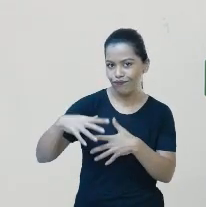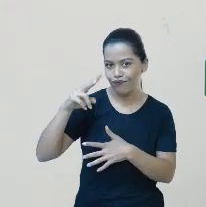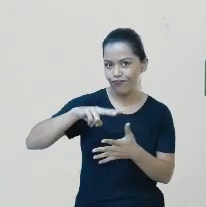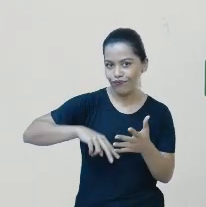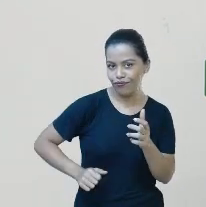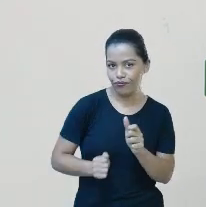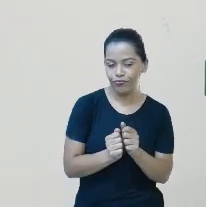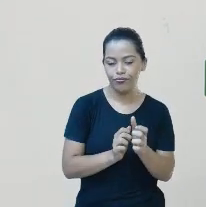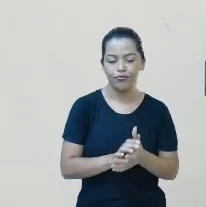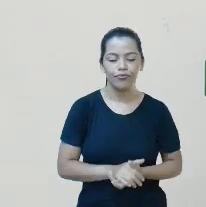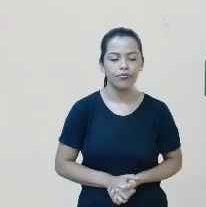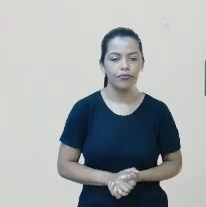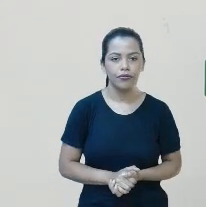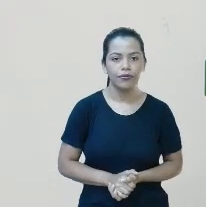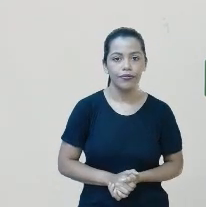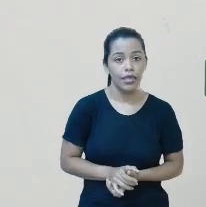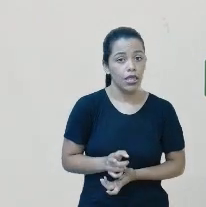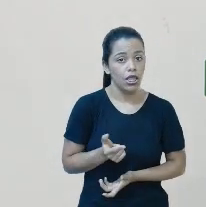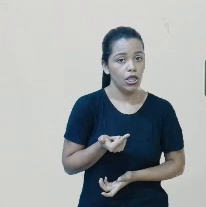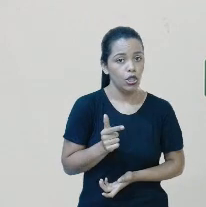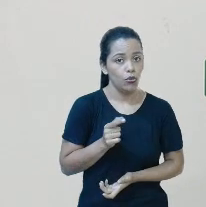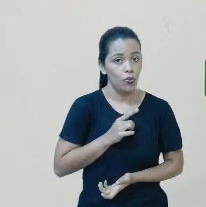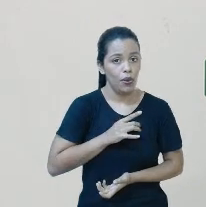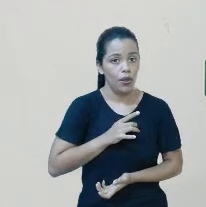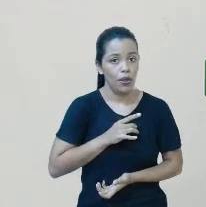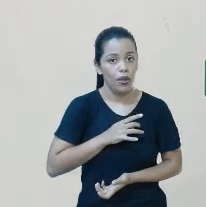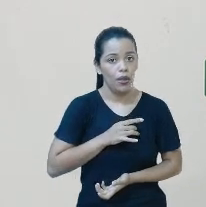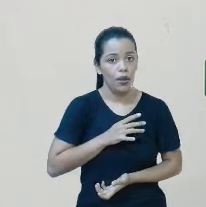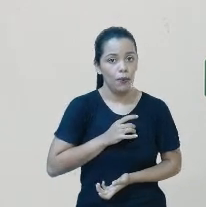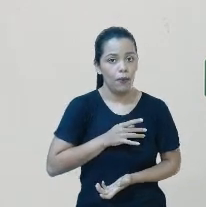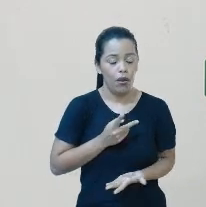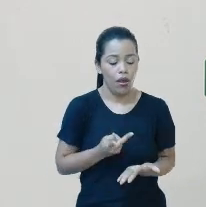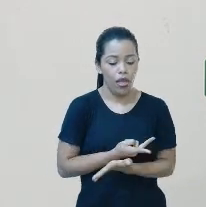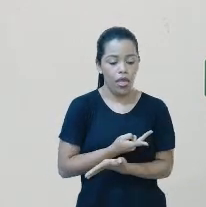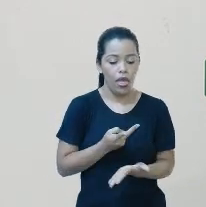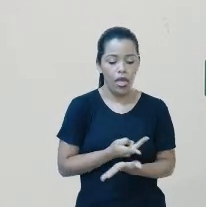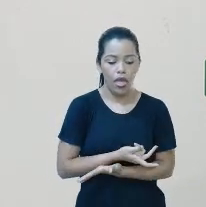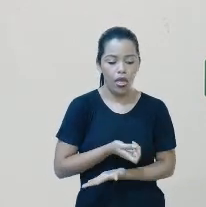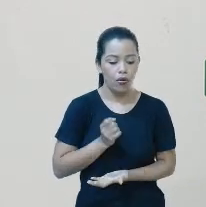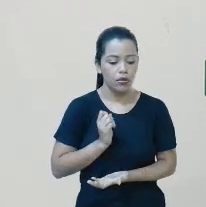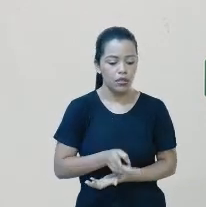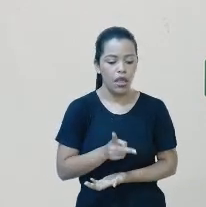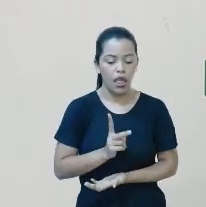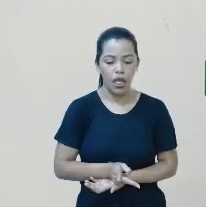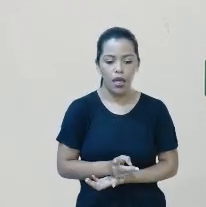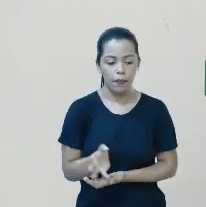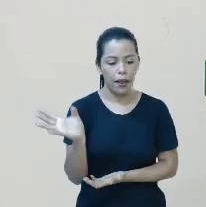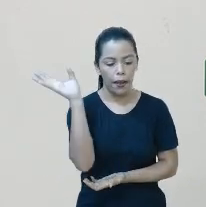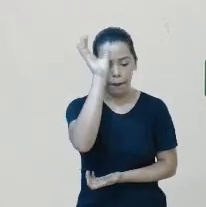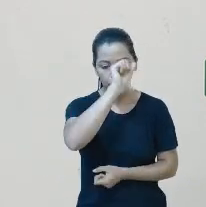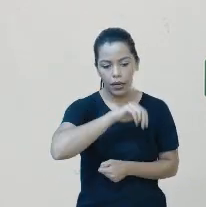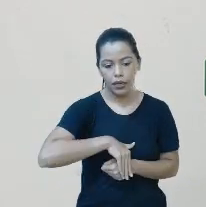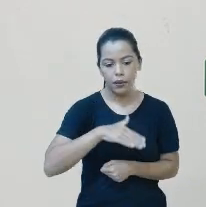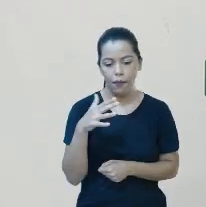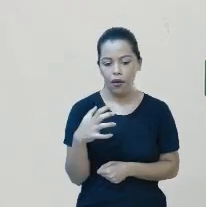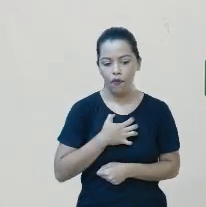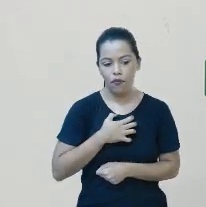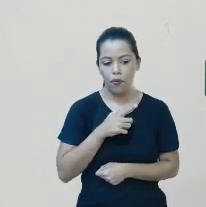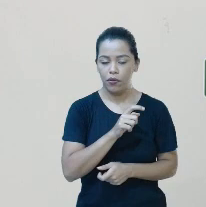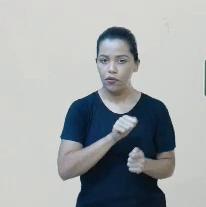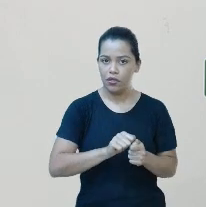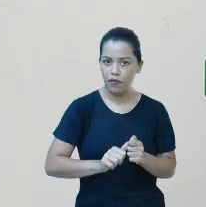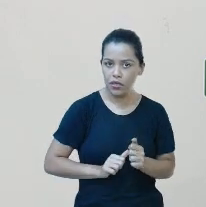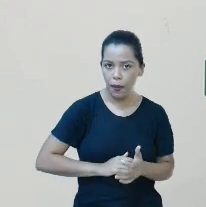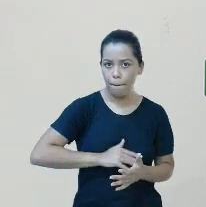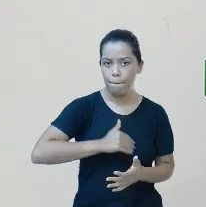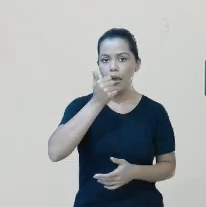comigo. Não tenha medo. Cada falha é um novo aprendizado. É uma forma de você fazer